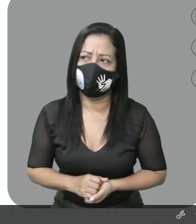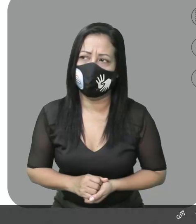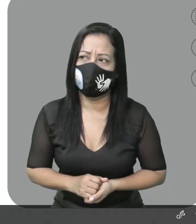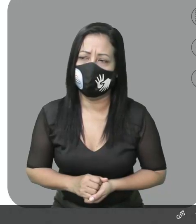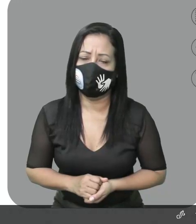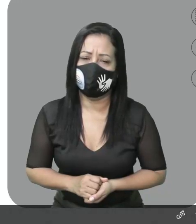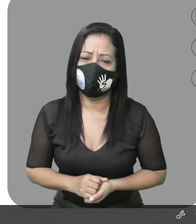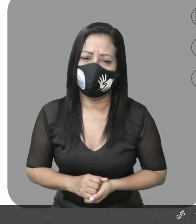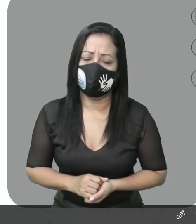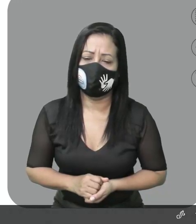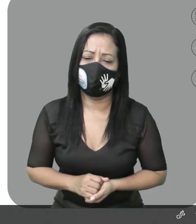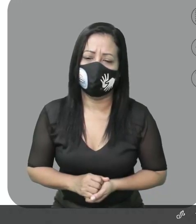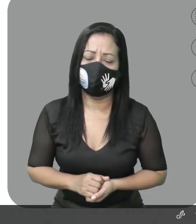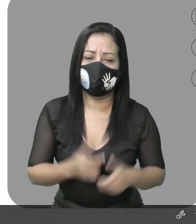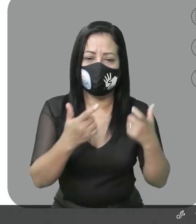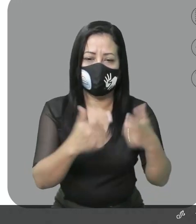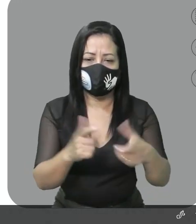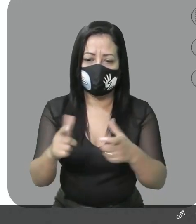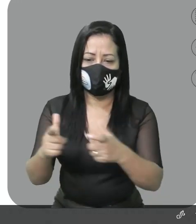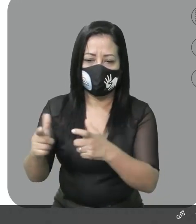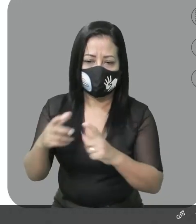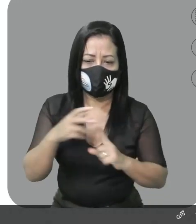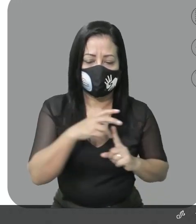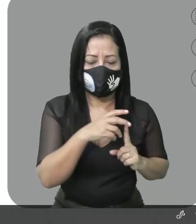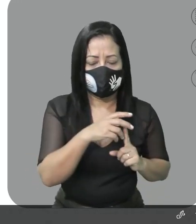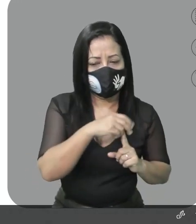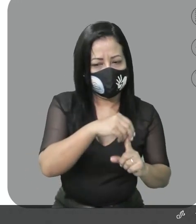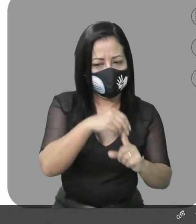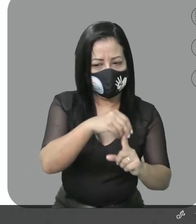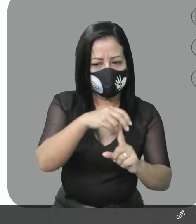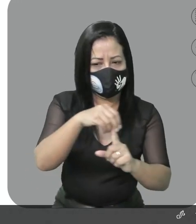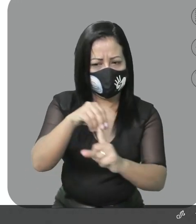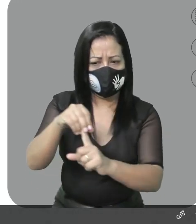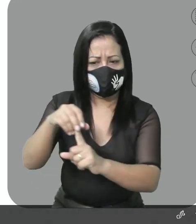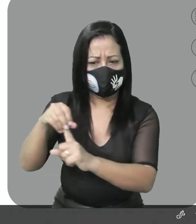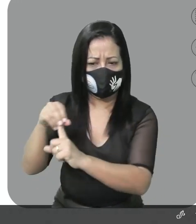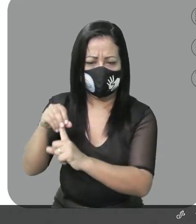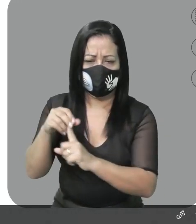soberanos e independentes. Havia um centro político,